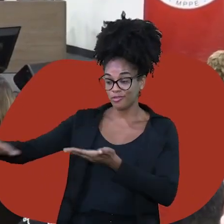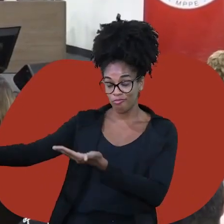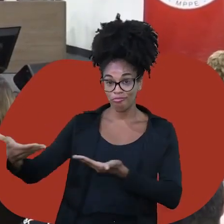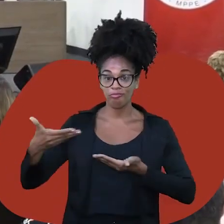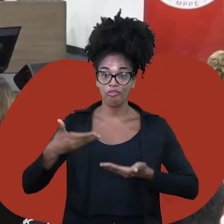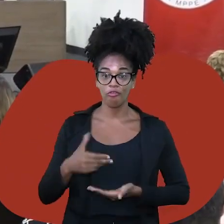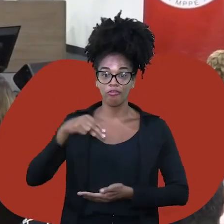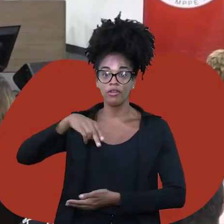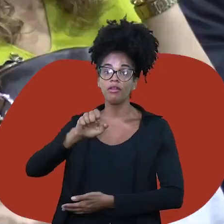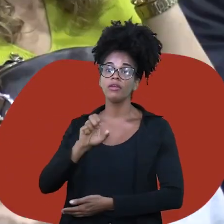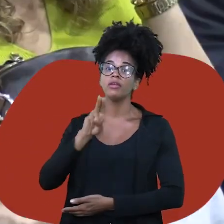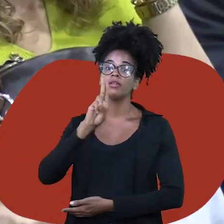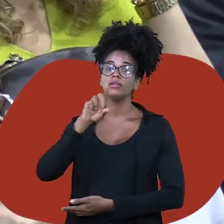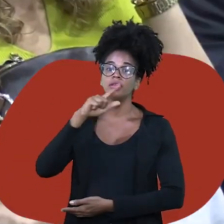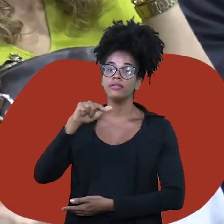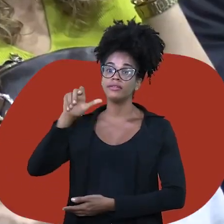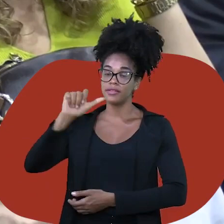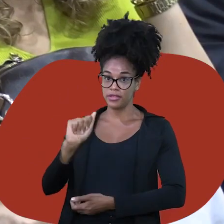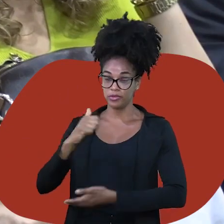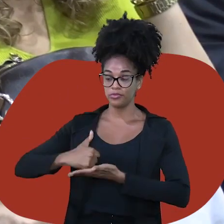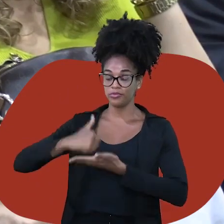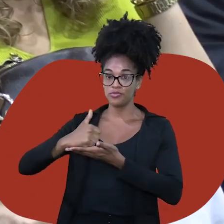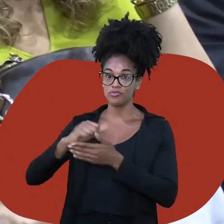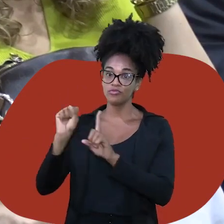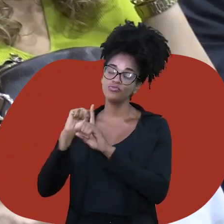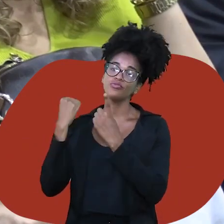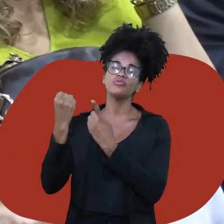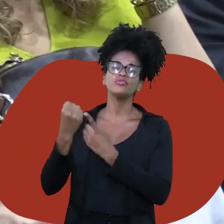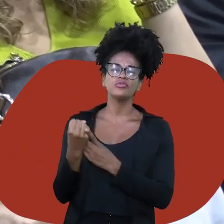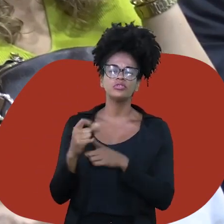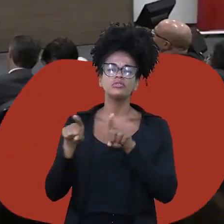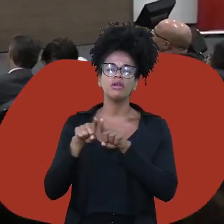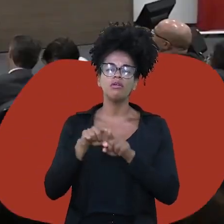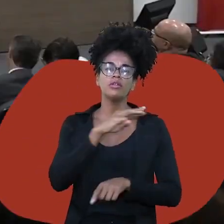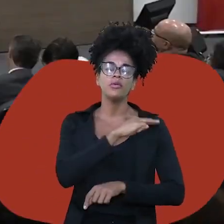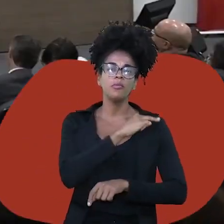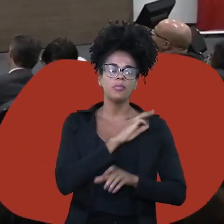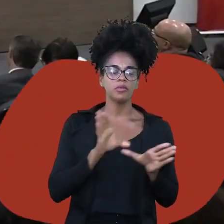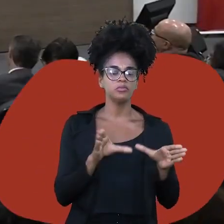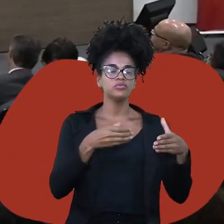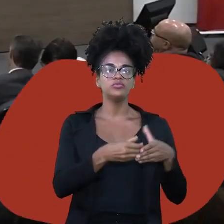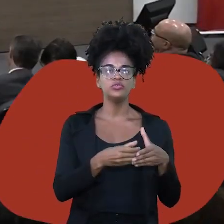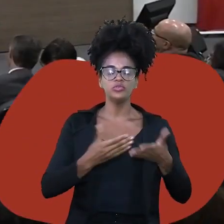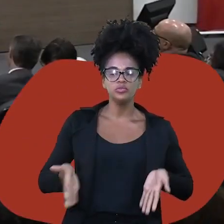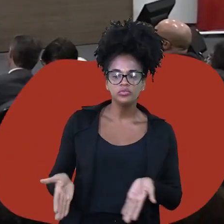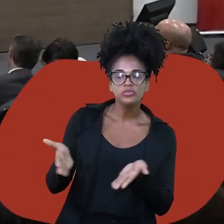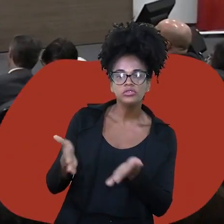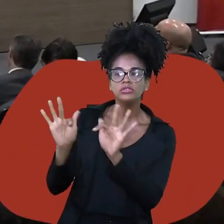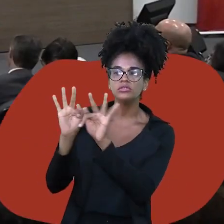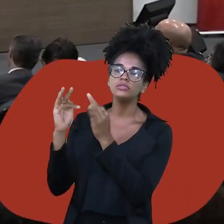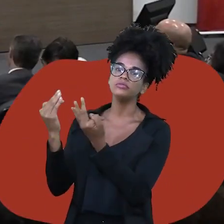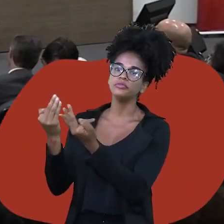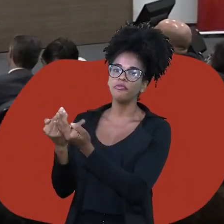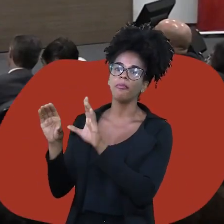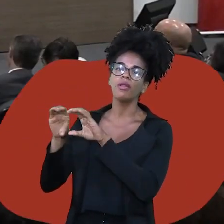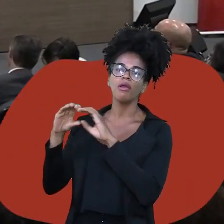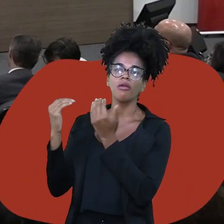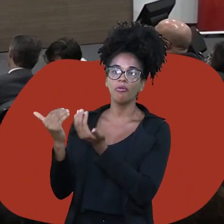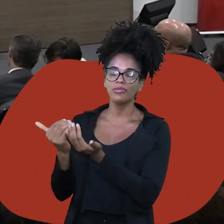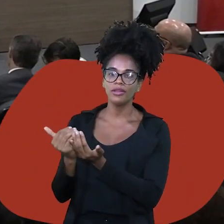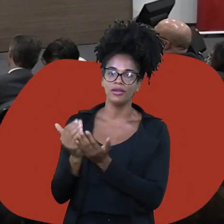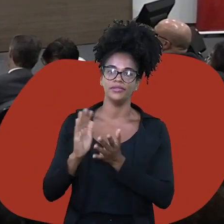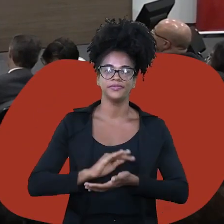e membro do grupo Pró Convivência Familiar e Comunitárias. Durante a programação do evento, houve ainda um relato